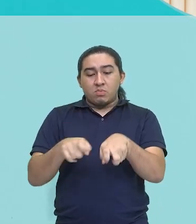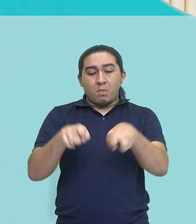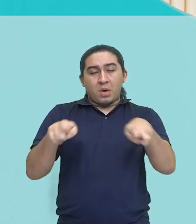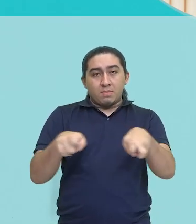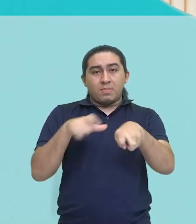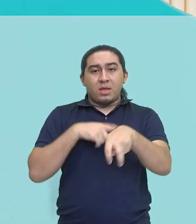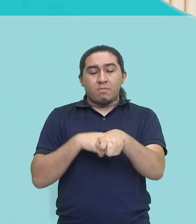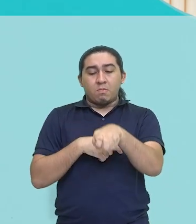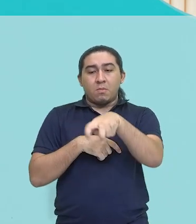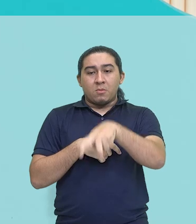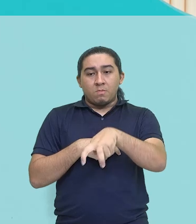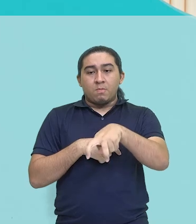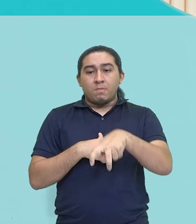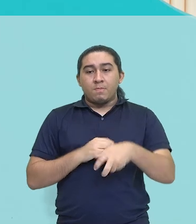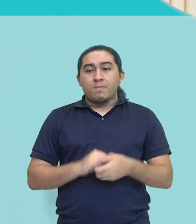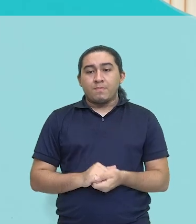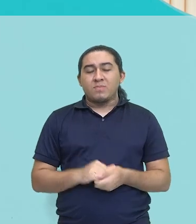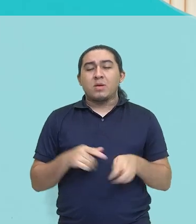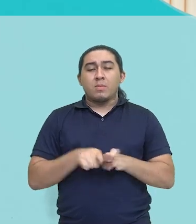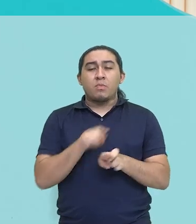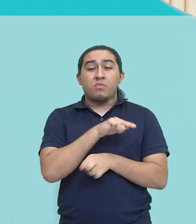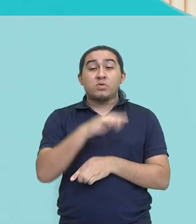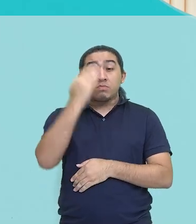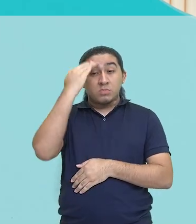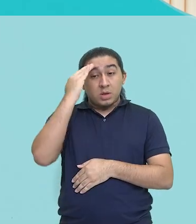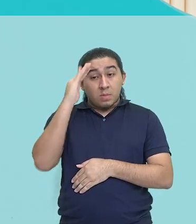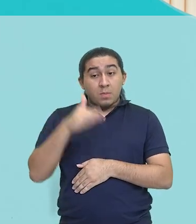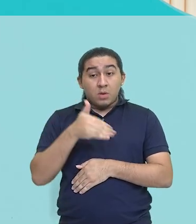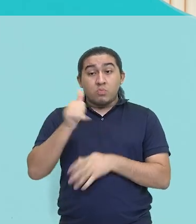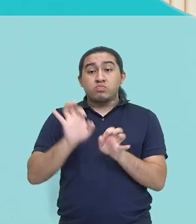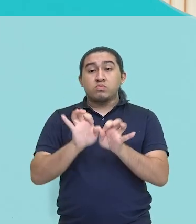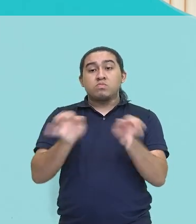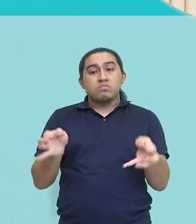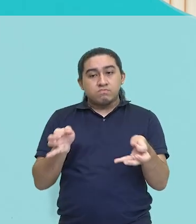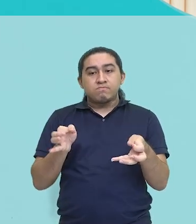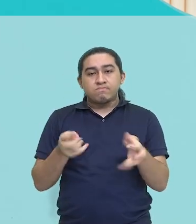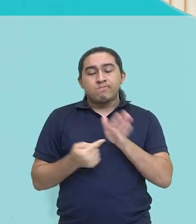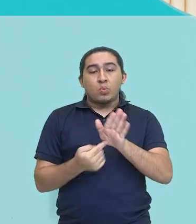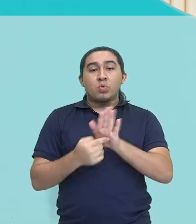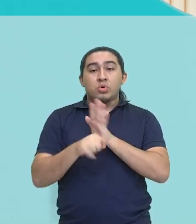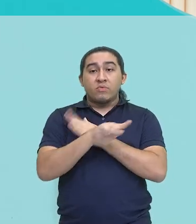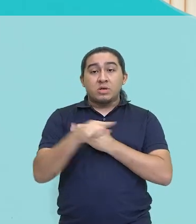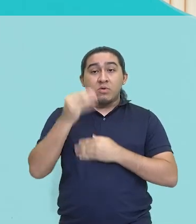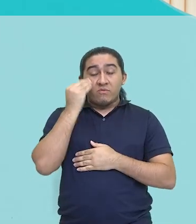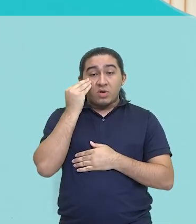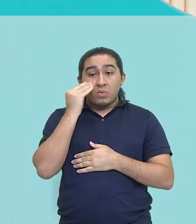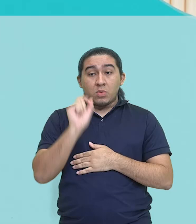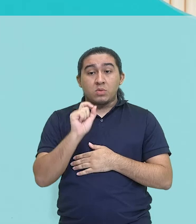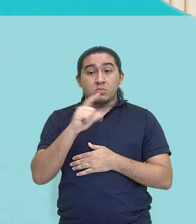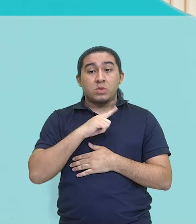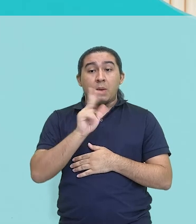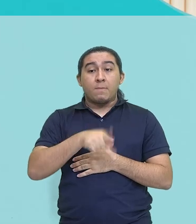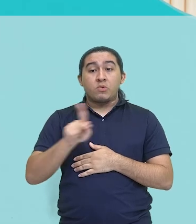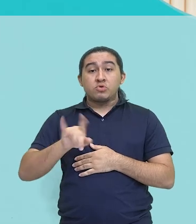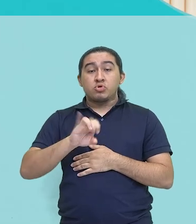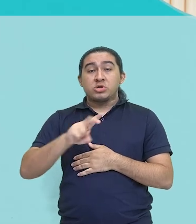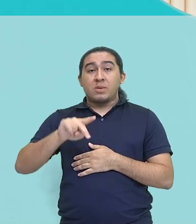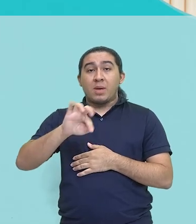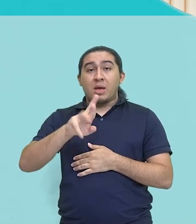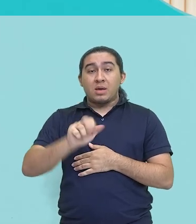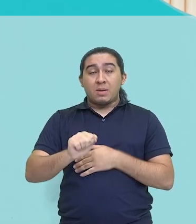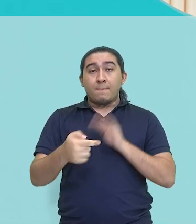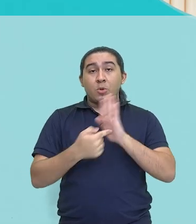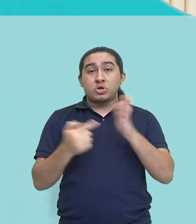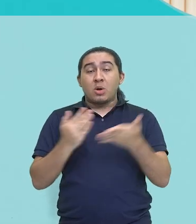músculos. Mas para vocês entenderem melhor, de uma forma mais simplificada, eu vou mostrar aqui para vocês, através da professora Jucimara,